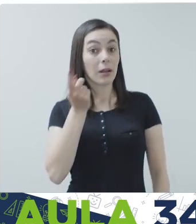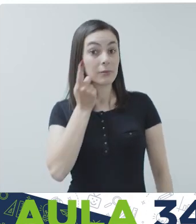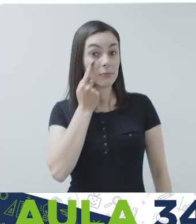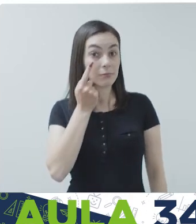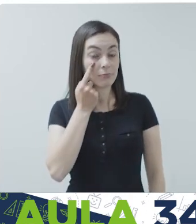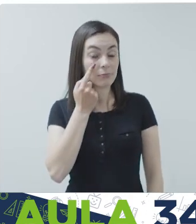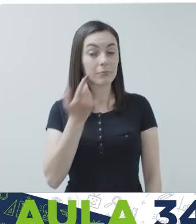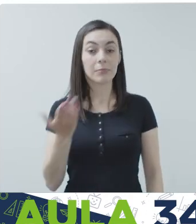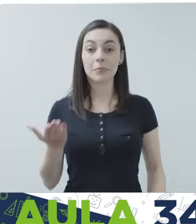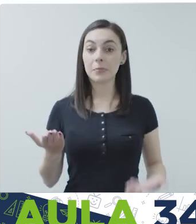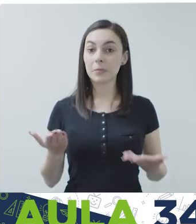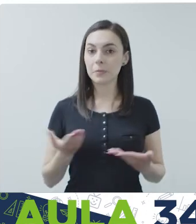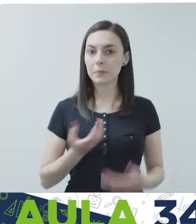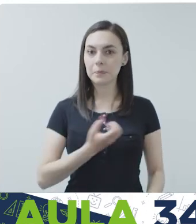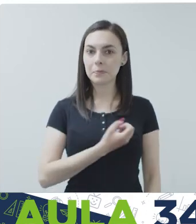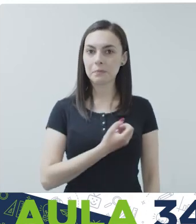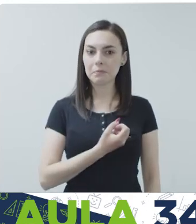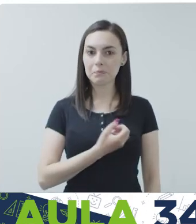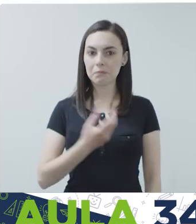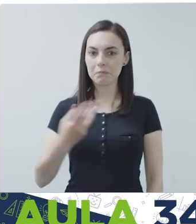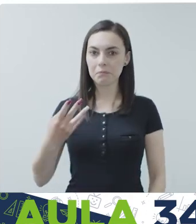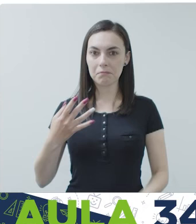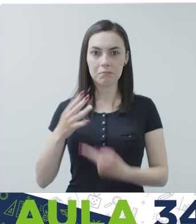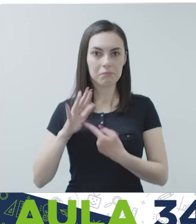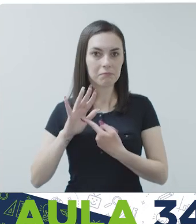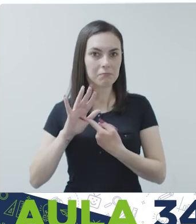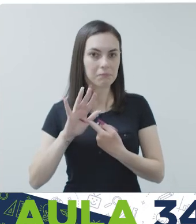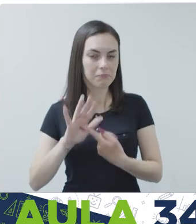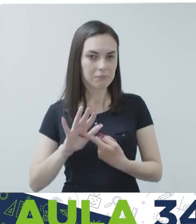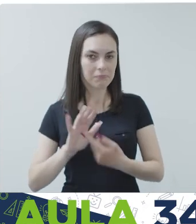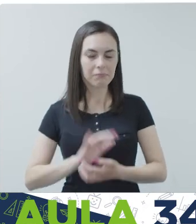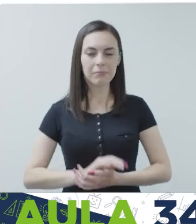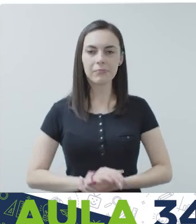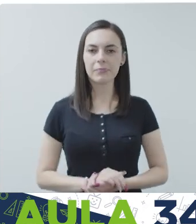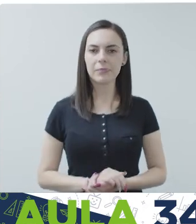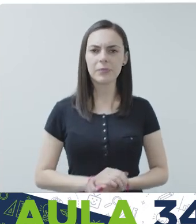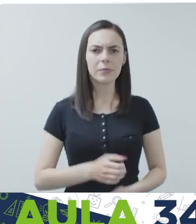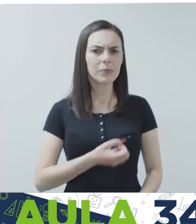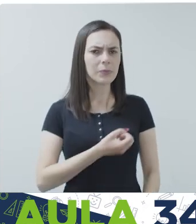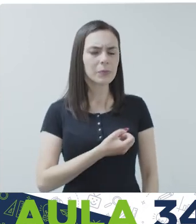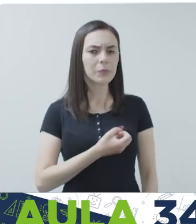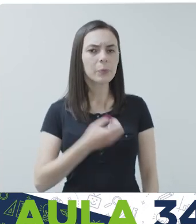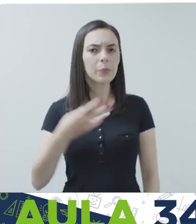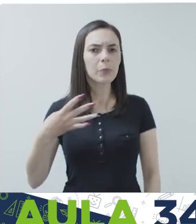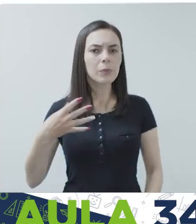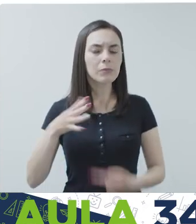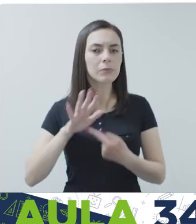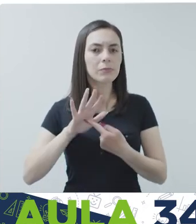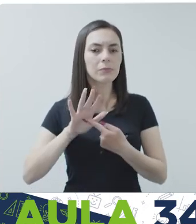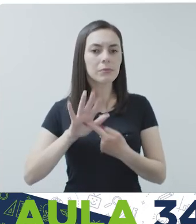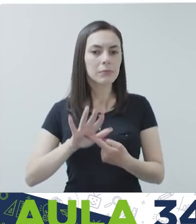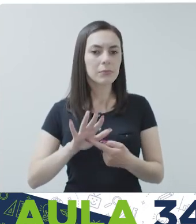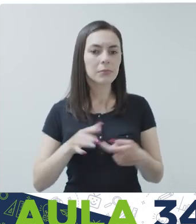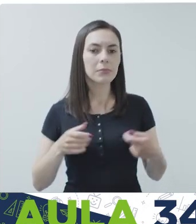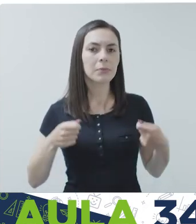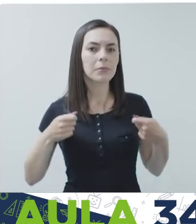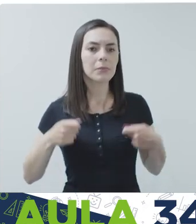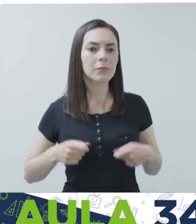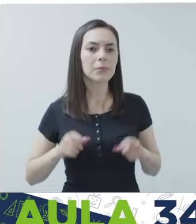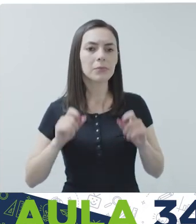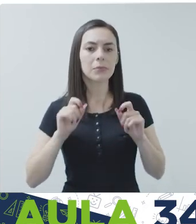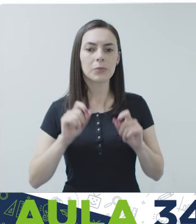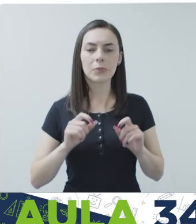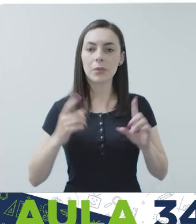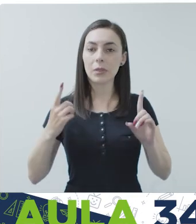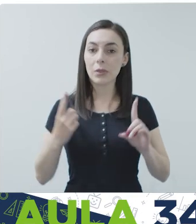número 4. Se apareceu o número 4, nós precisamos encontrar a